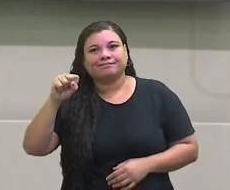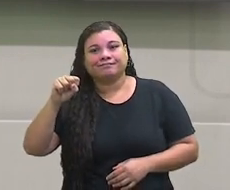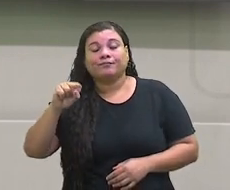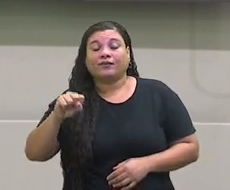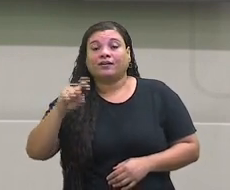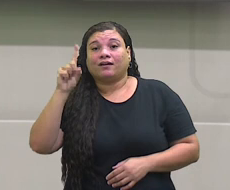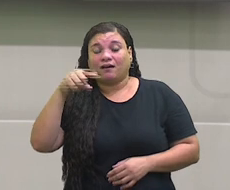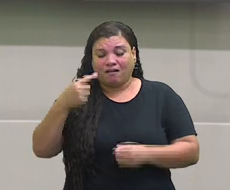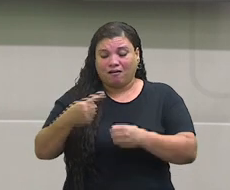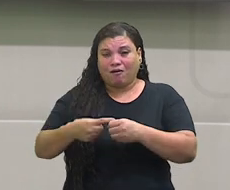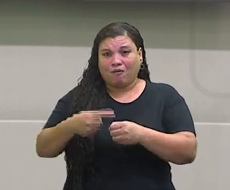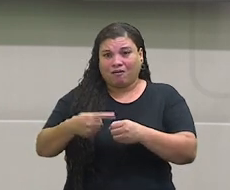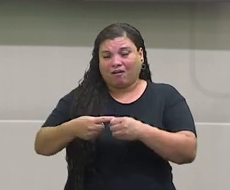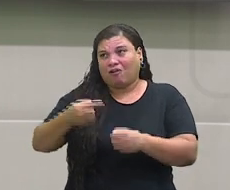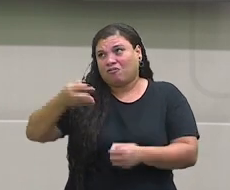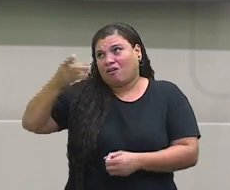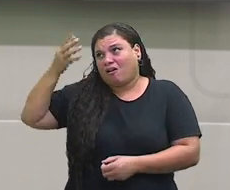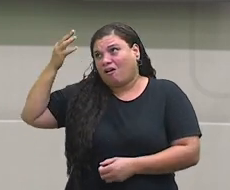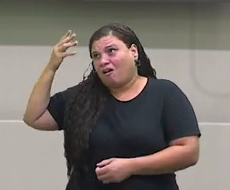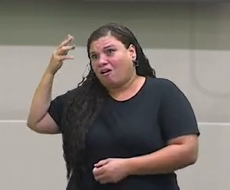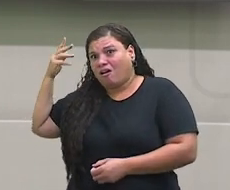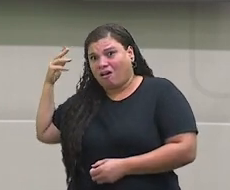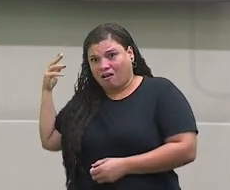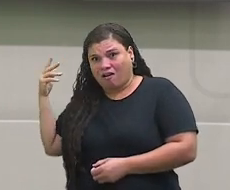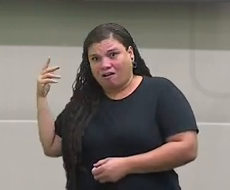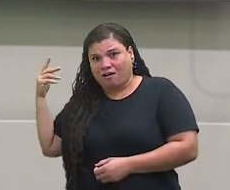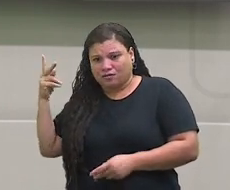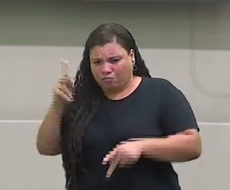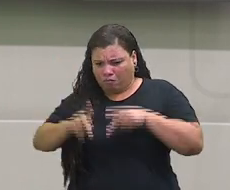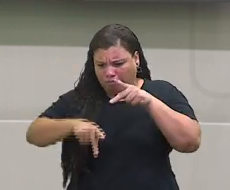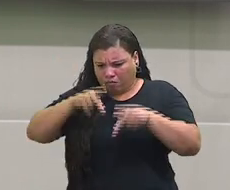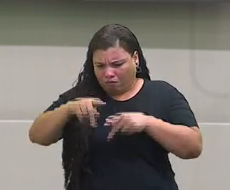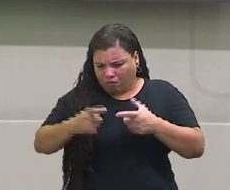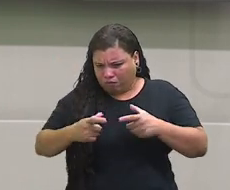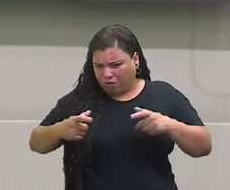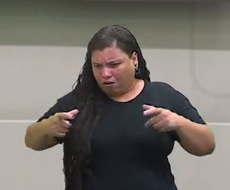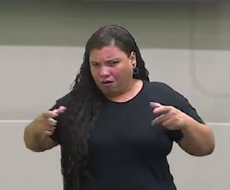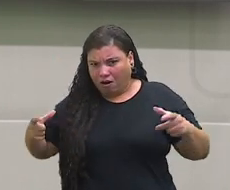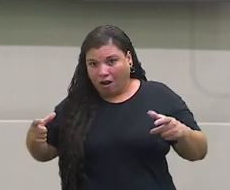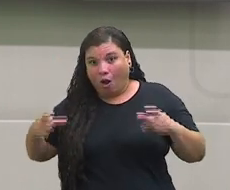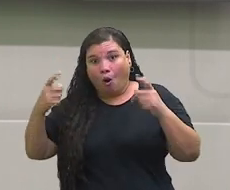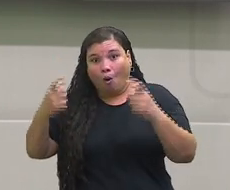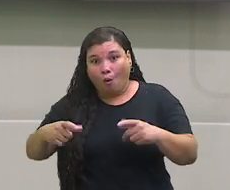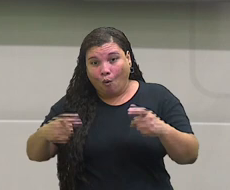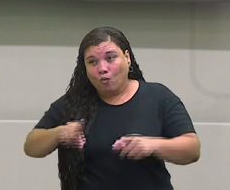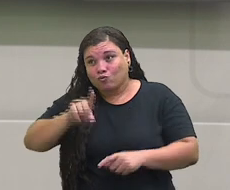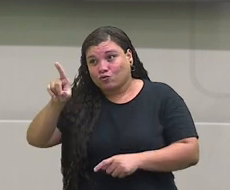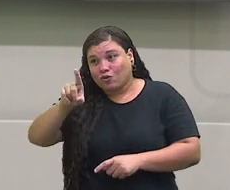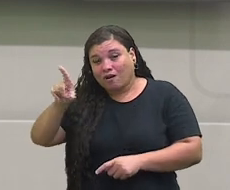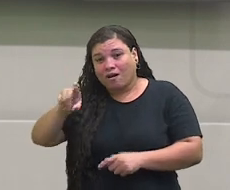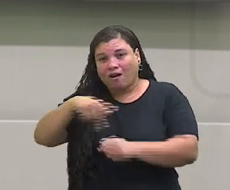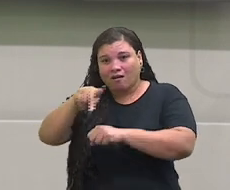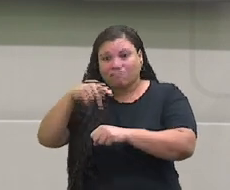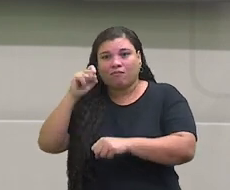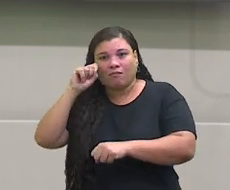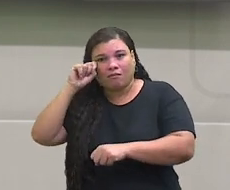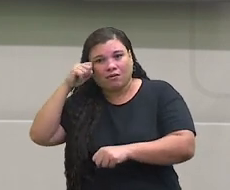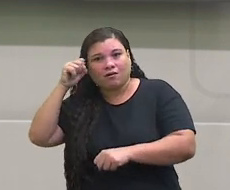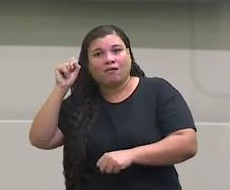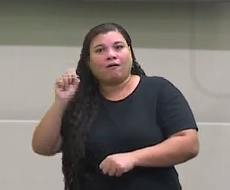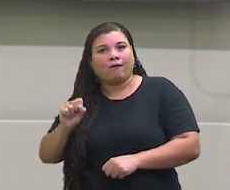mundo. Esta cidade fica na Ucrânia, Pripyat, que já teve quase 50 mil